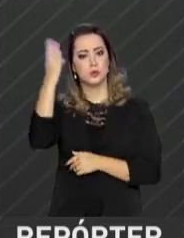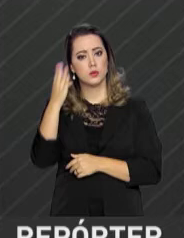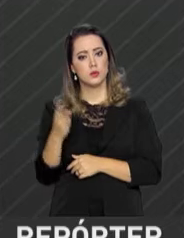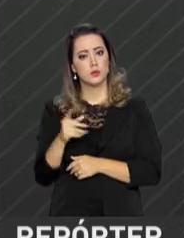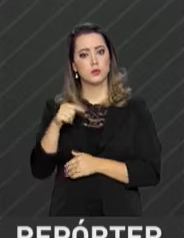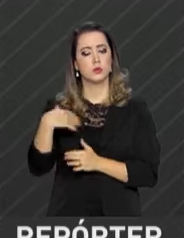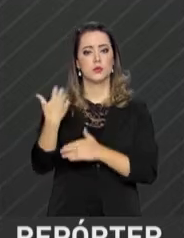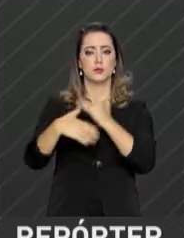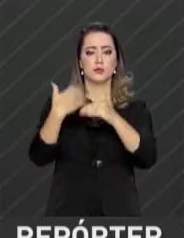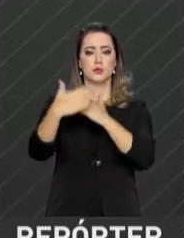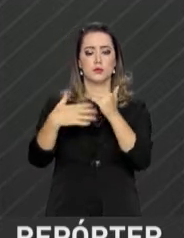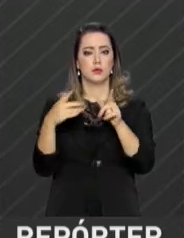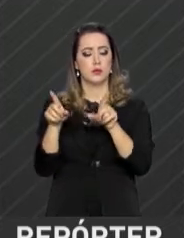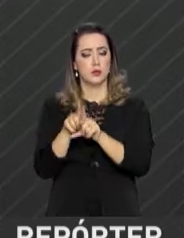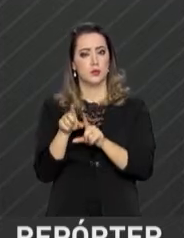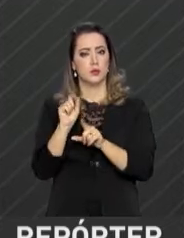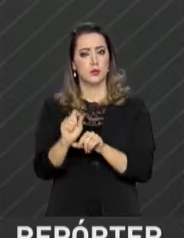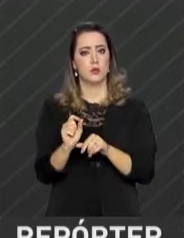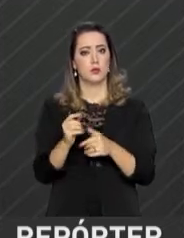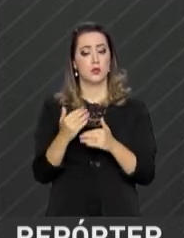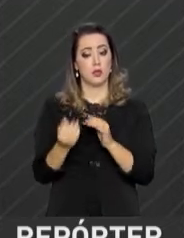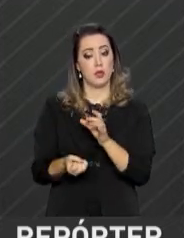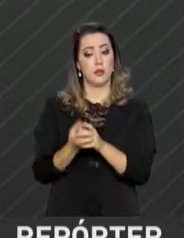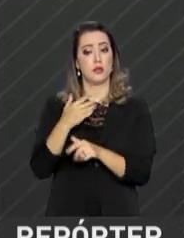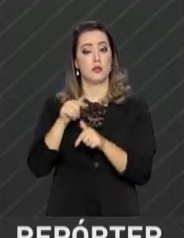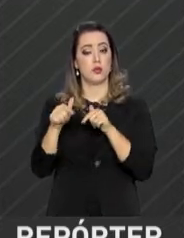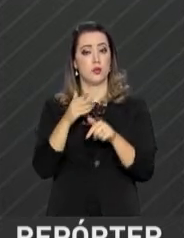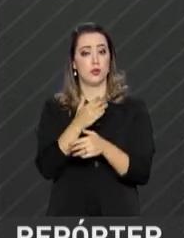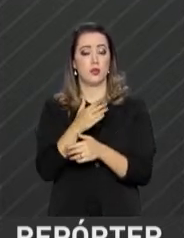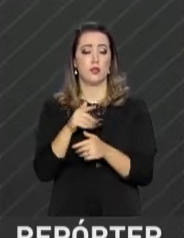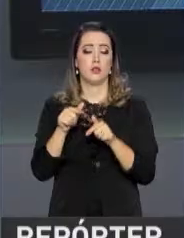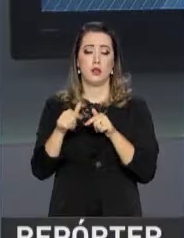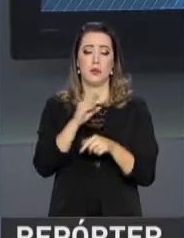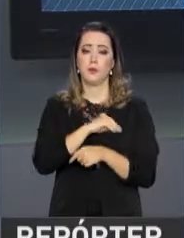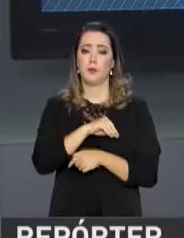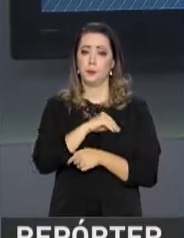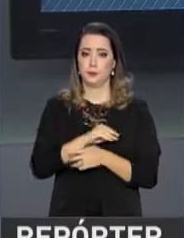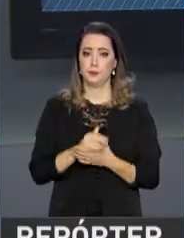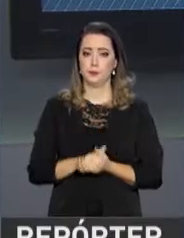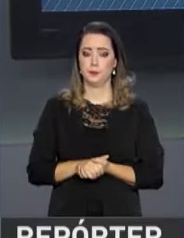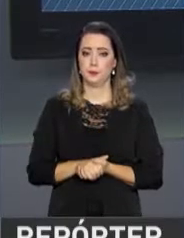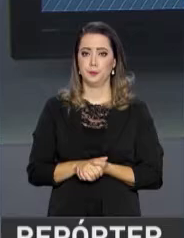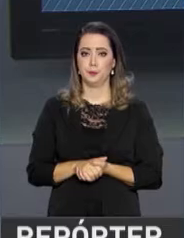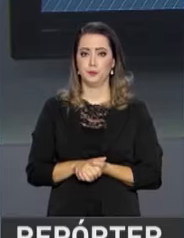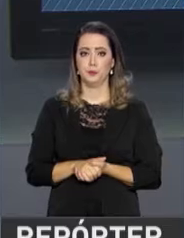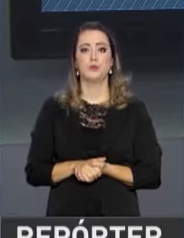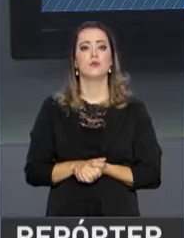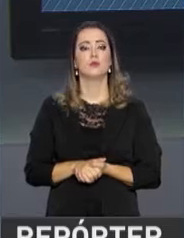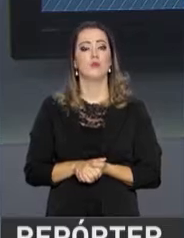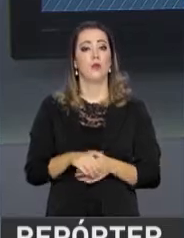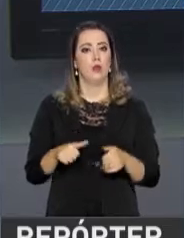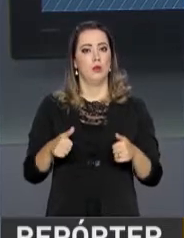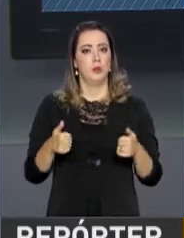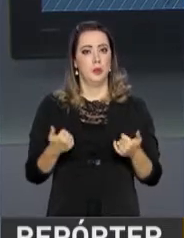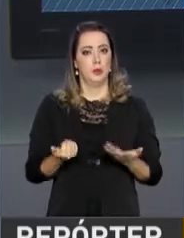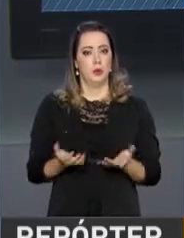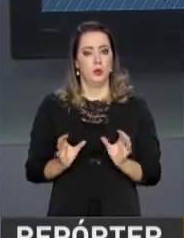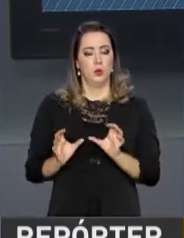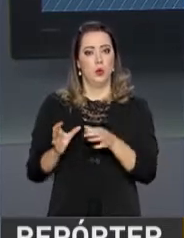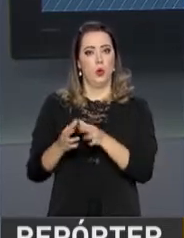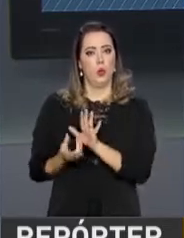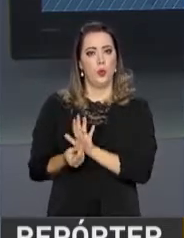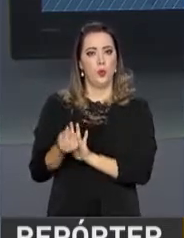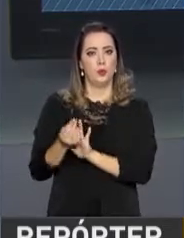do crescimento, que é a trajetória da geração de emprego e da geração de renda. O mercado financeiro manteve a estimativa